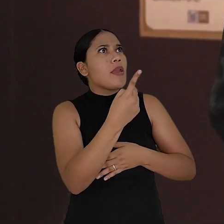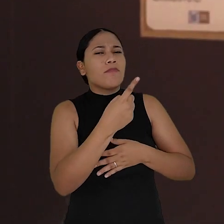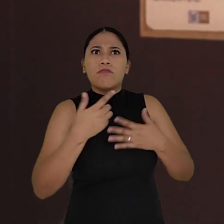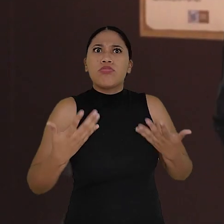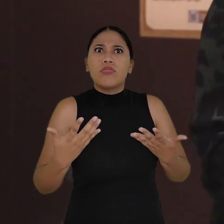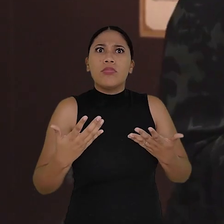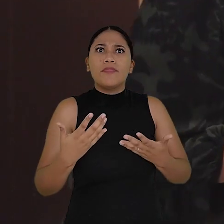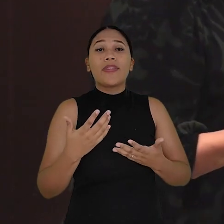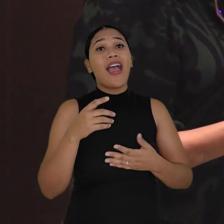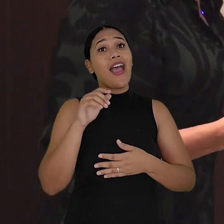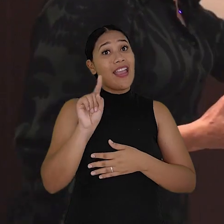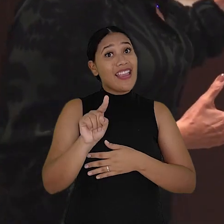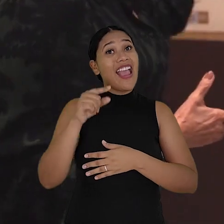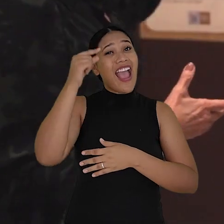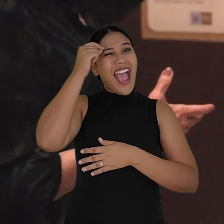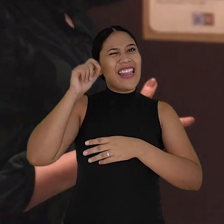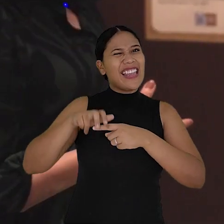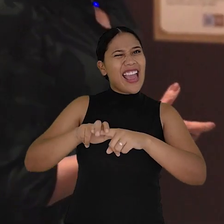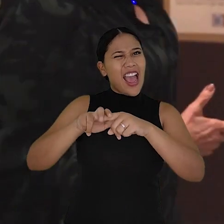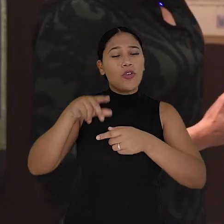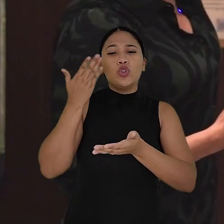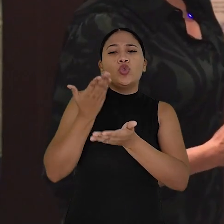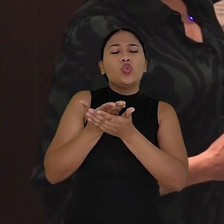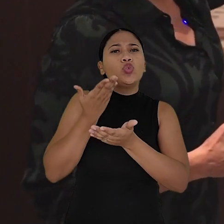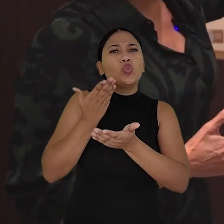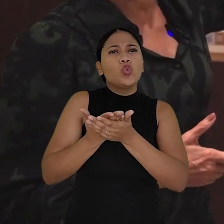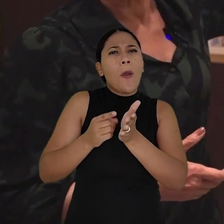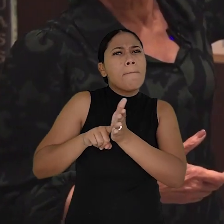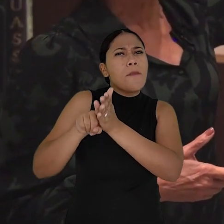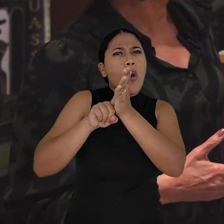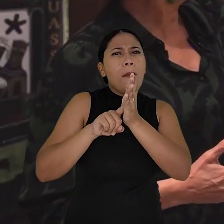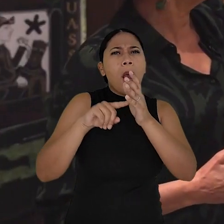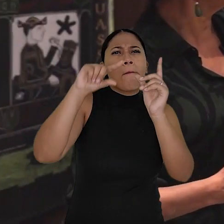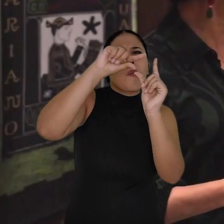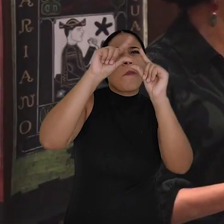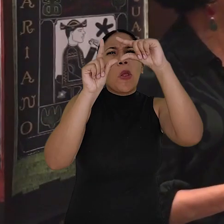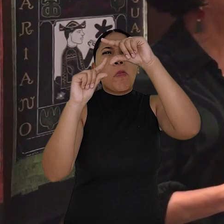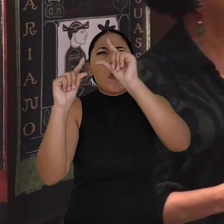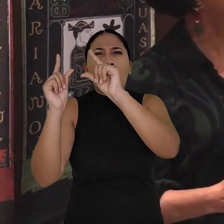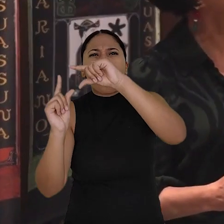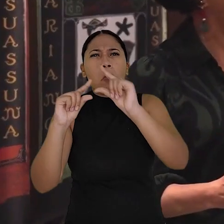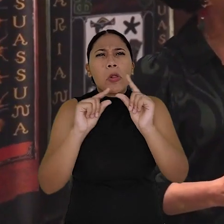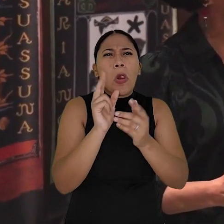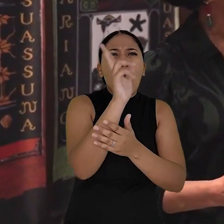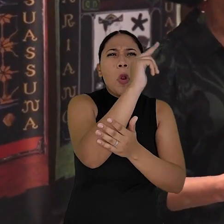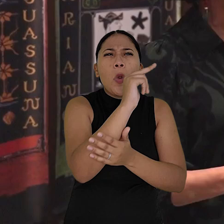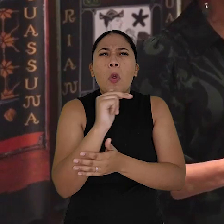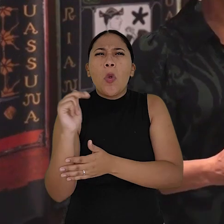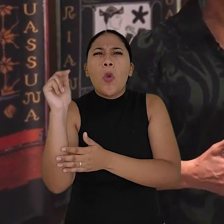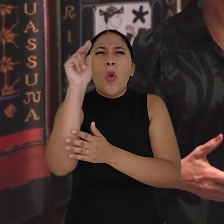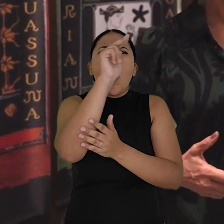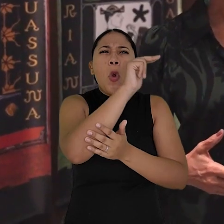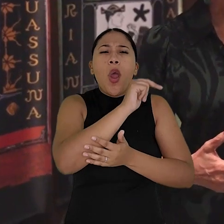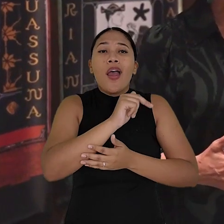porque eu queria ver ela pessoalmente. E a Ariana, então, faz todo um estudo dos símbolos dessa pedra.